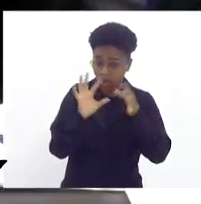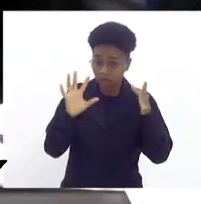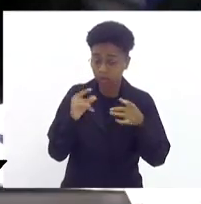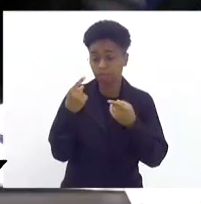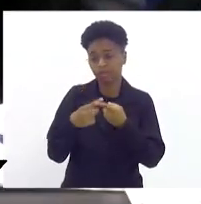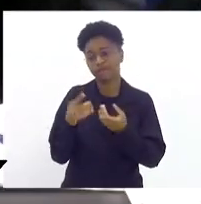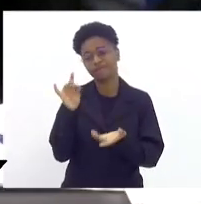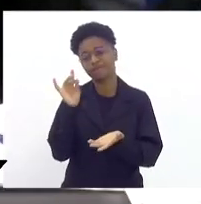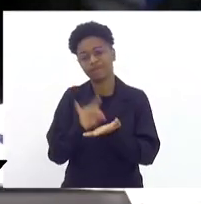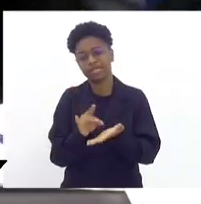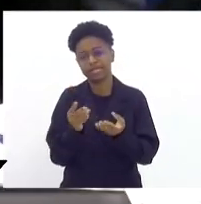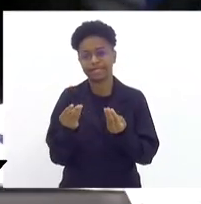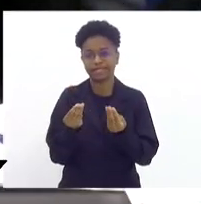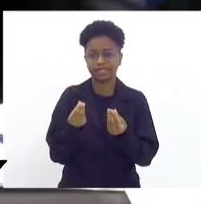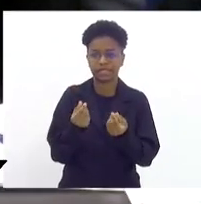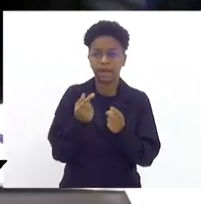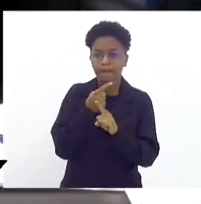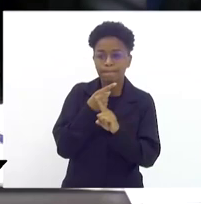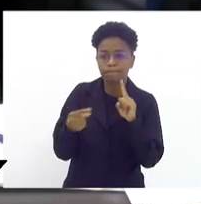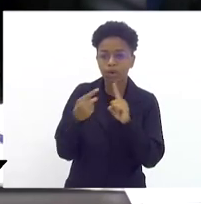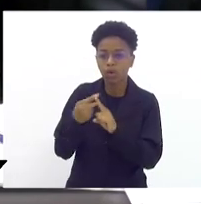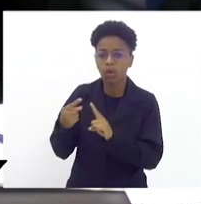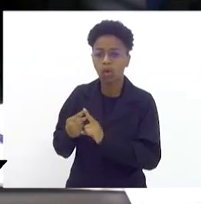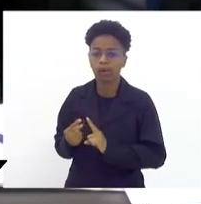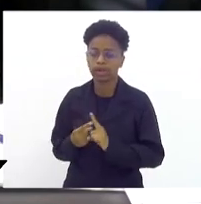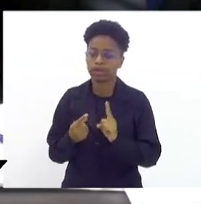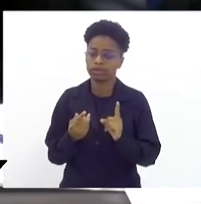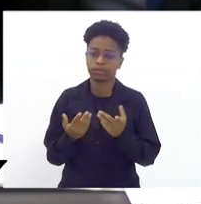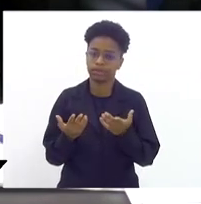verdade, proíbe que seja